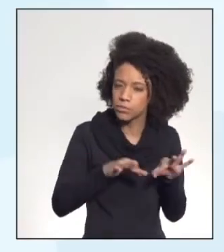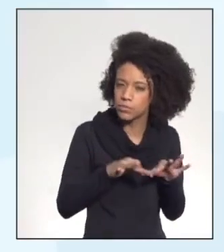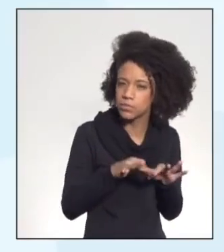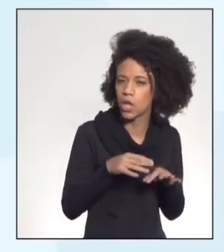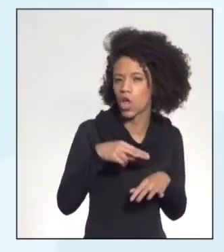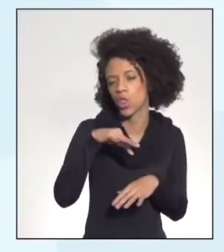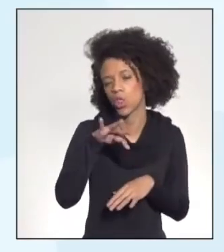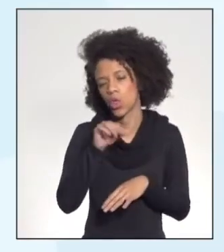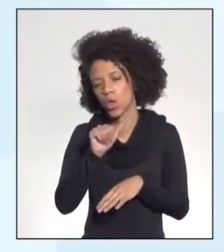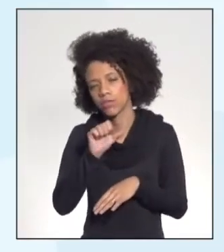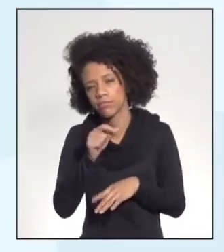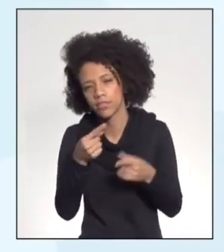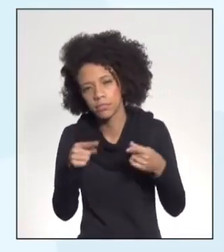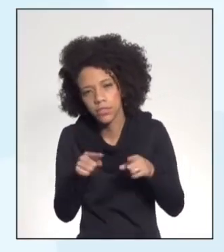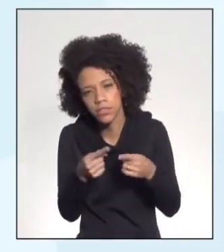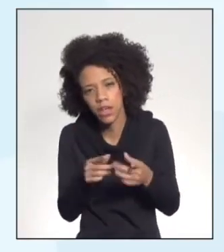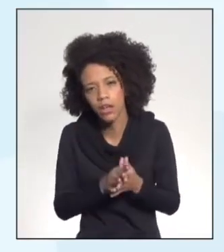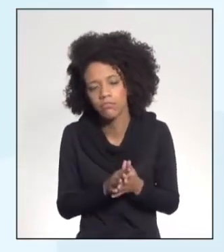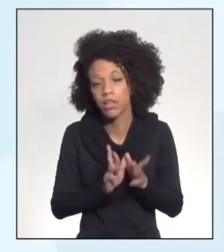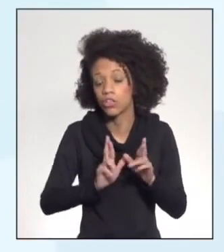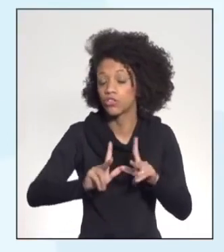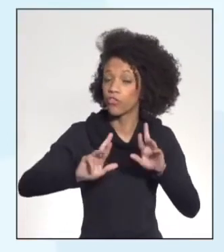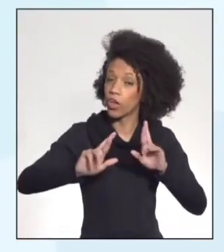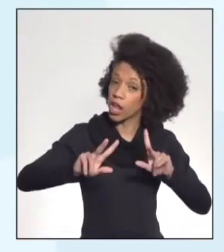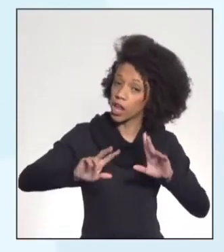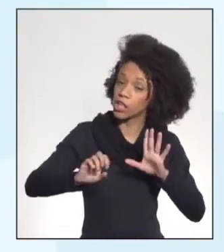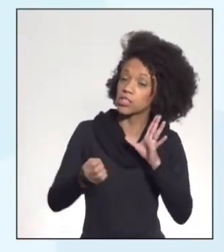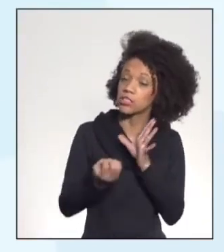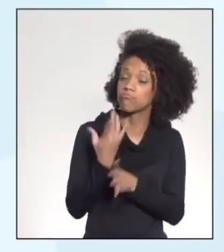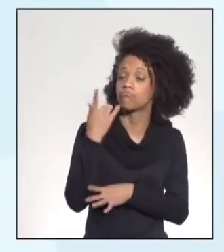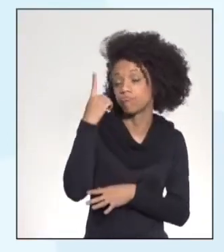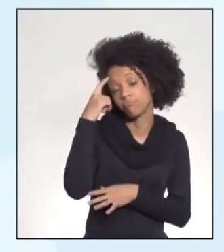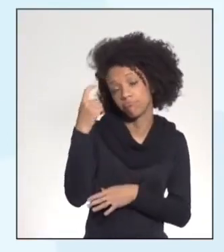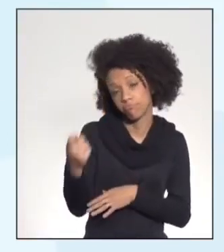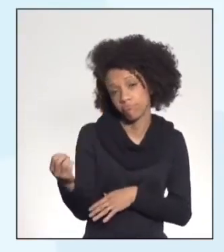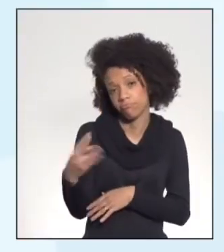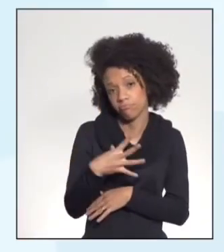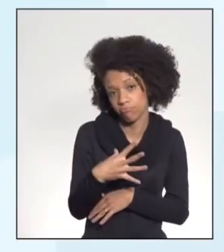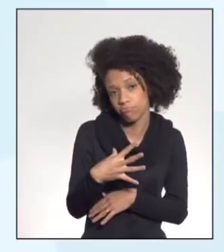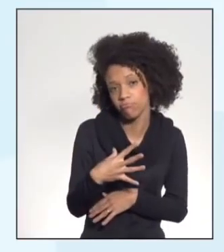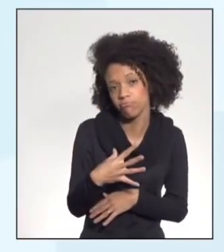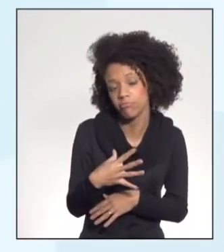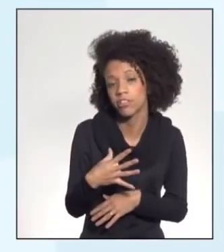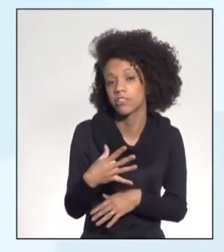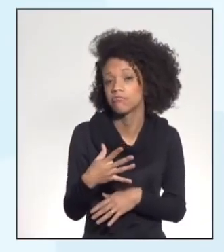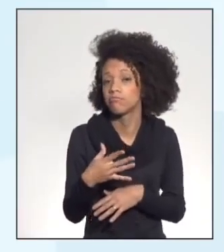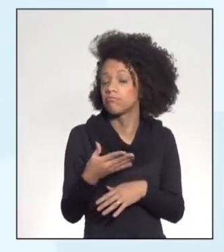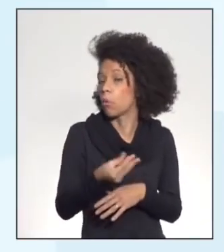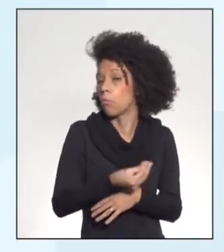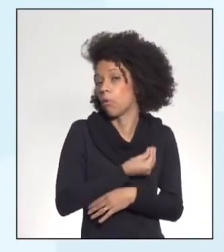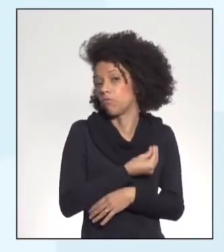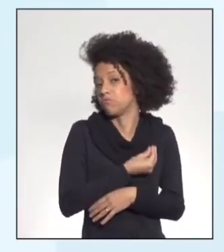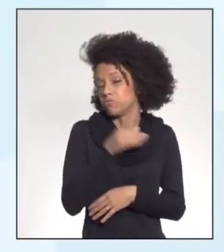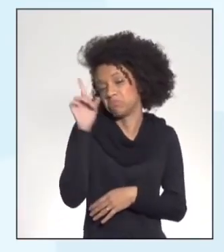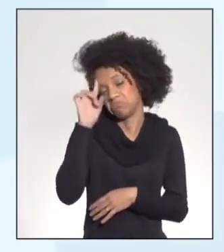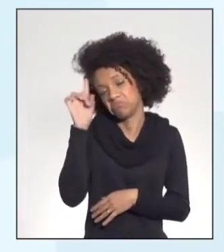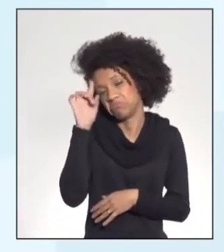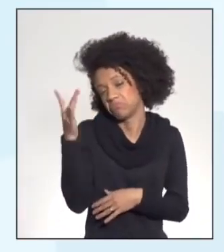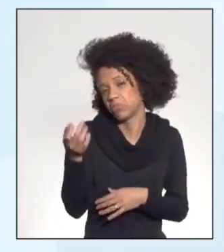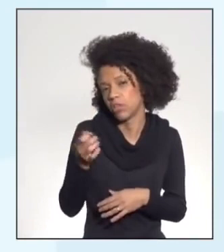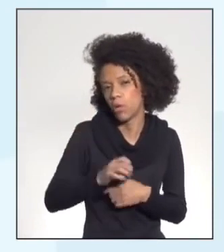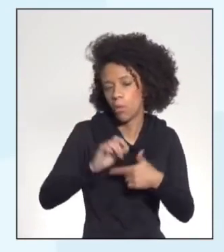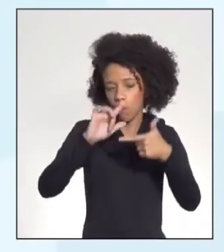musical não convencional, criativa, baseada num fato cotidiano em uma imagem. No